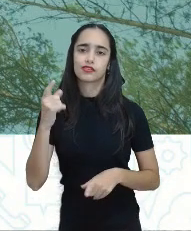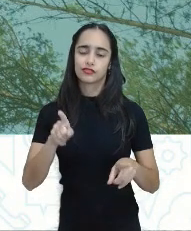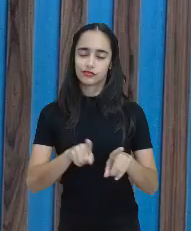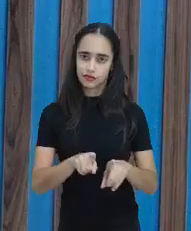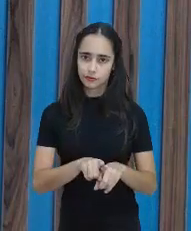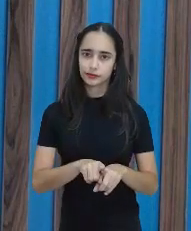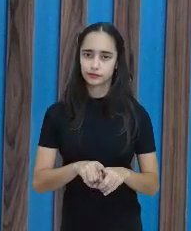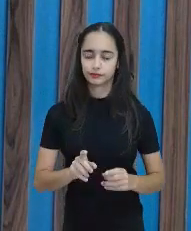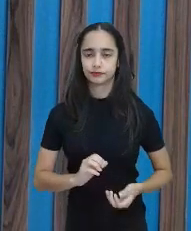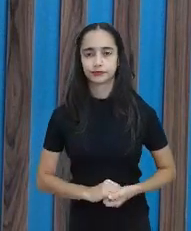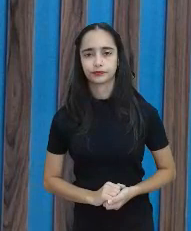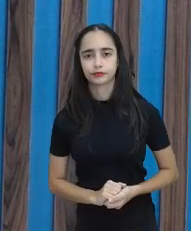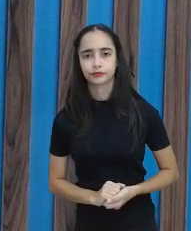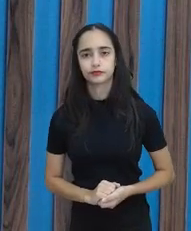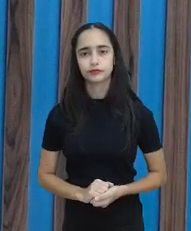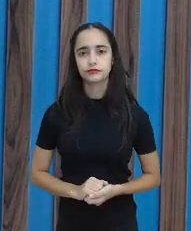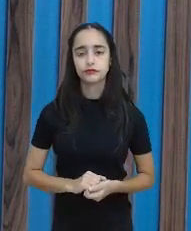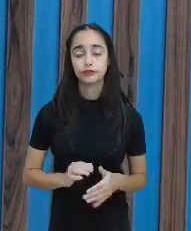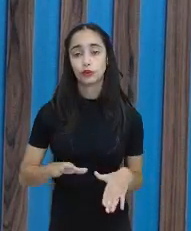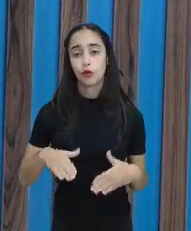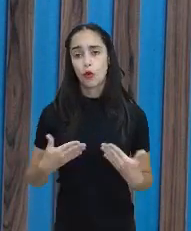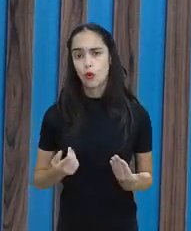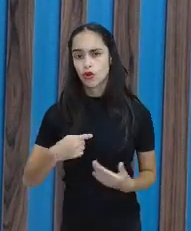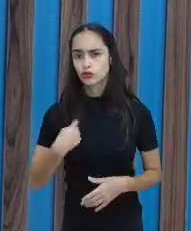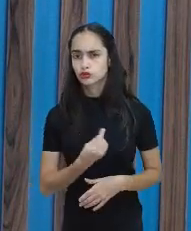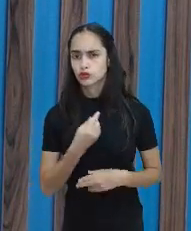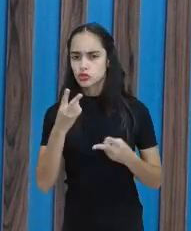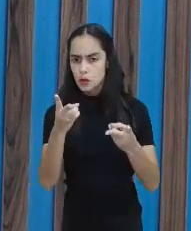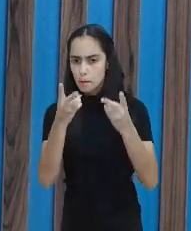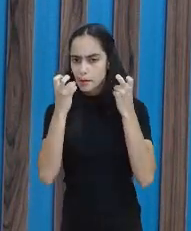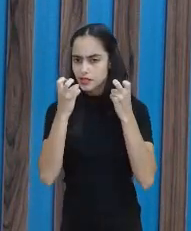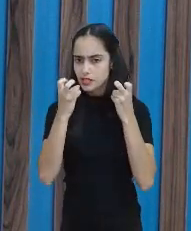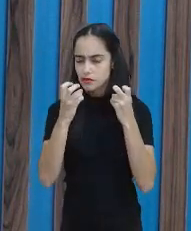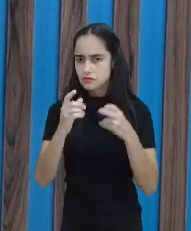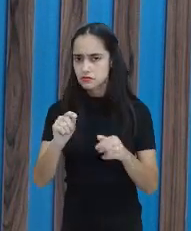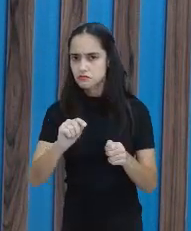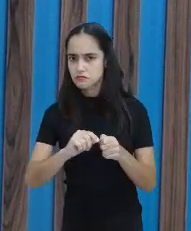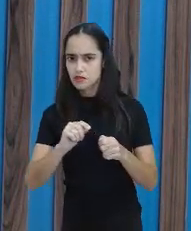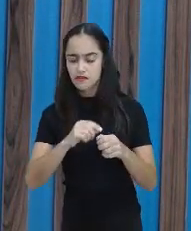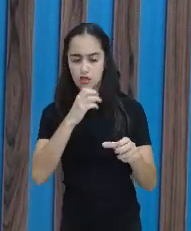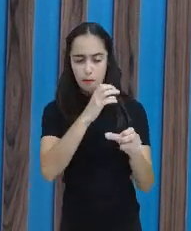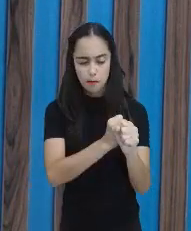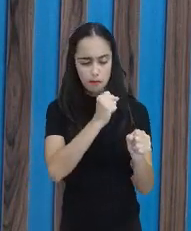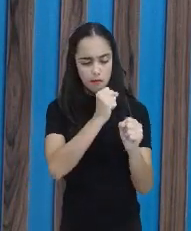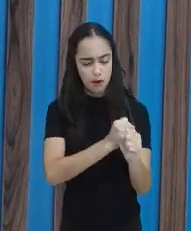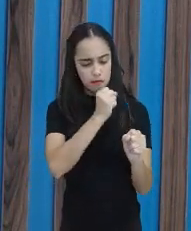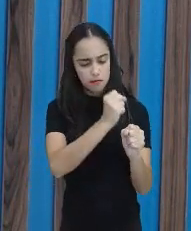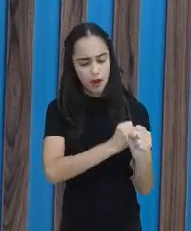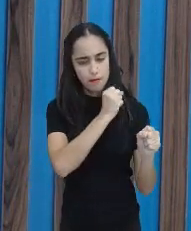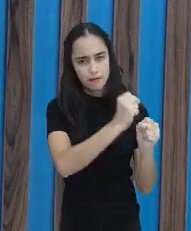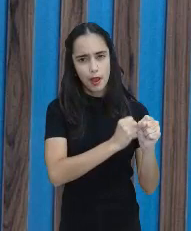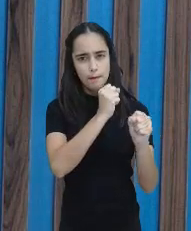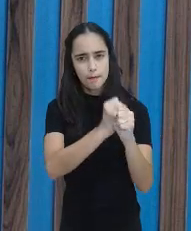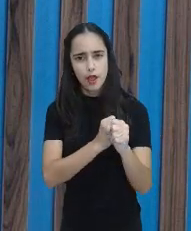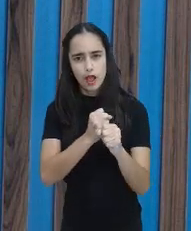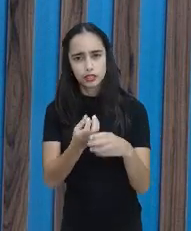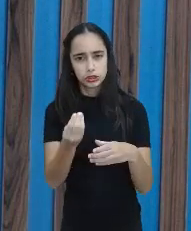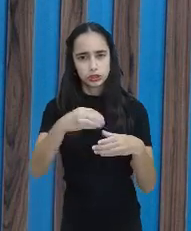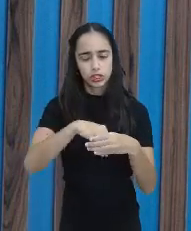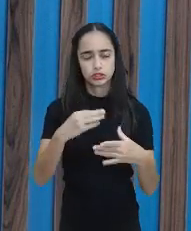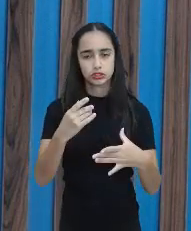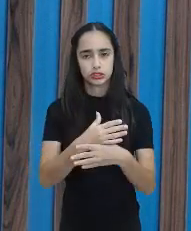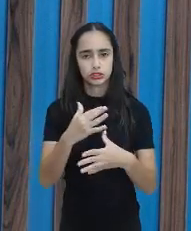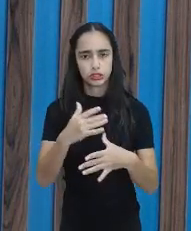a gente vê, né, que está se fazendo uma obra, uma construção dentro das cidades, né, tem todo